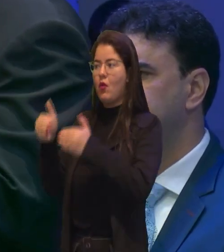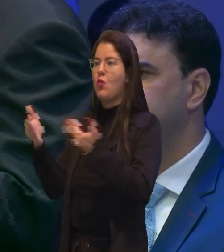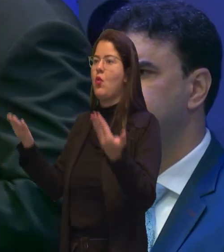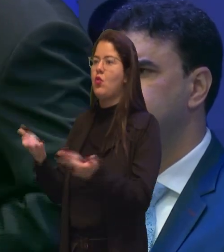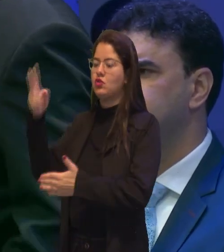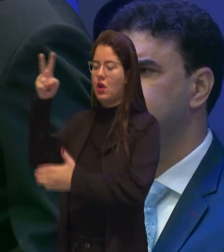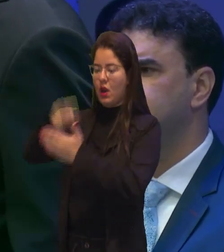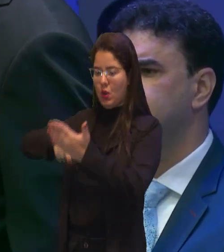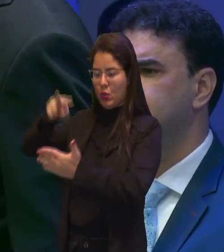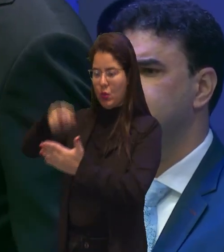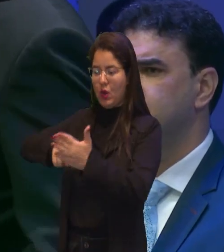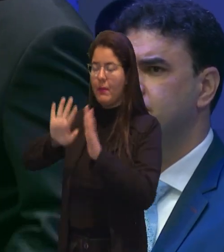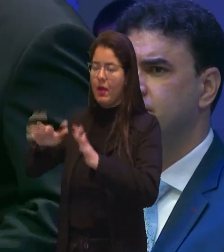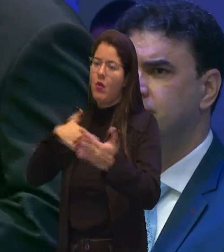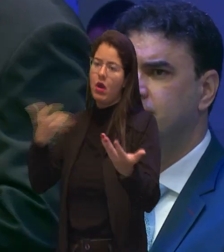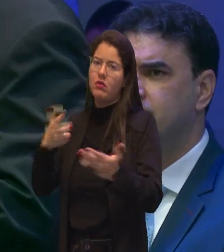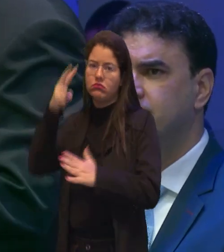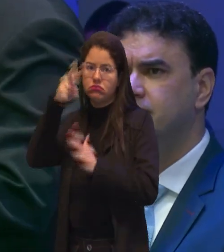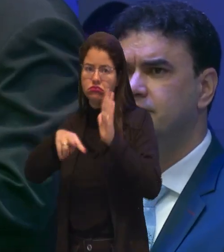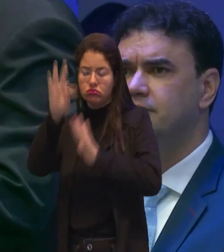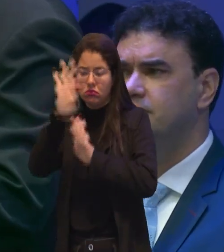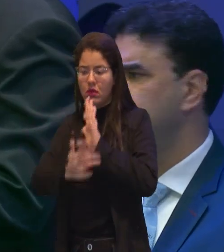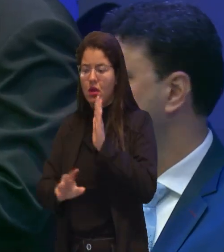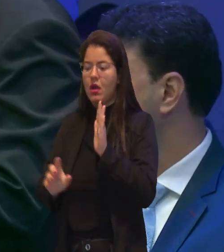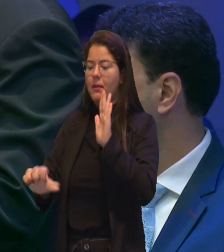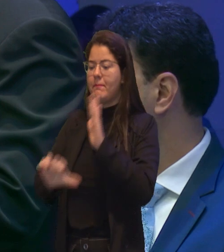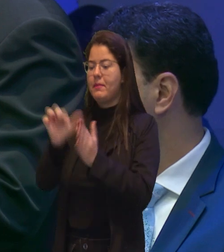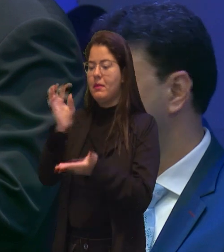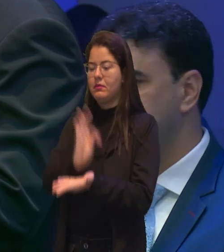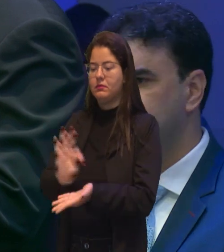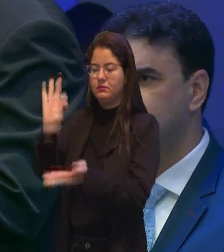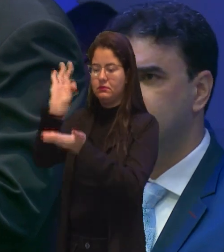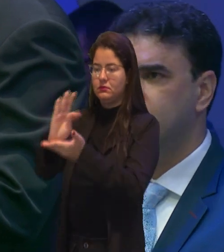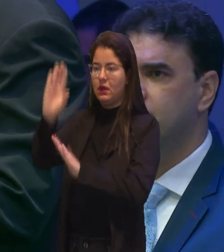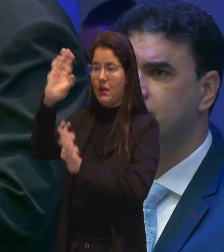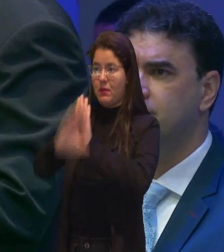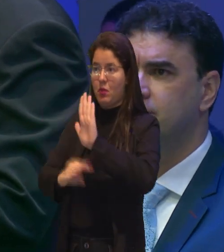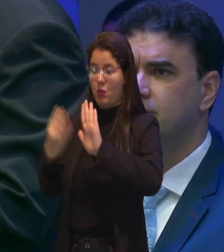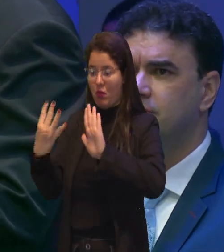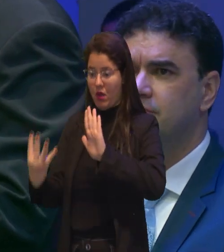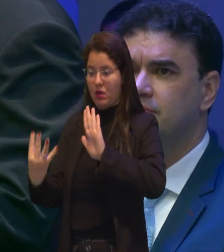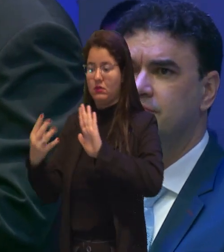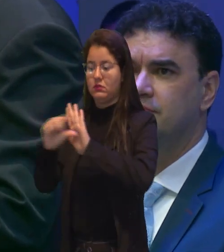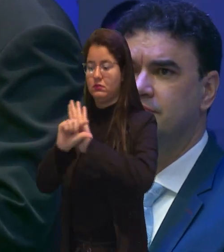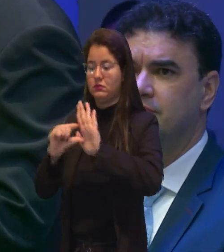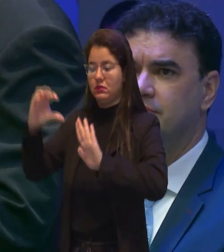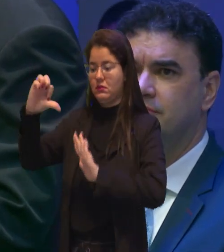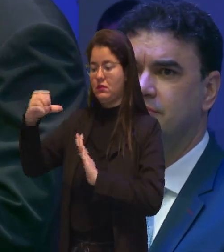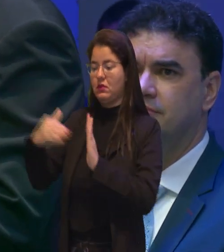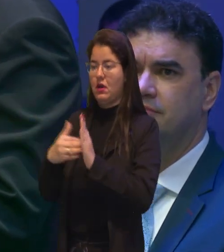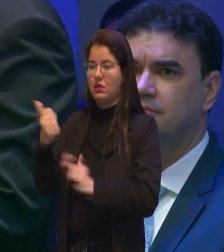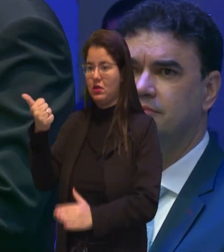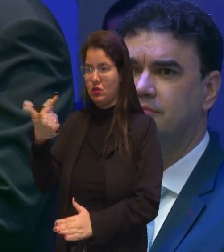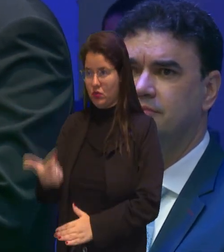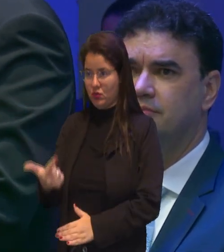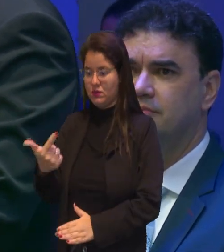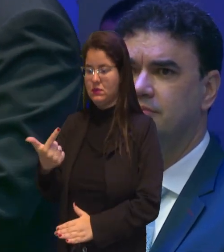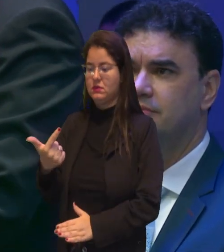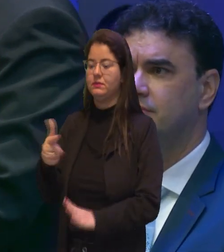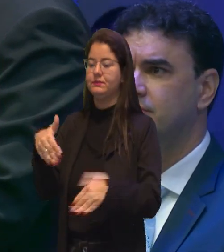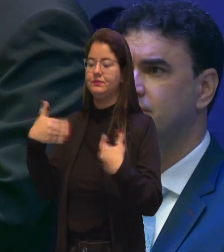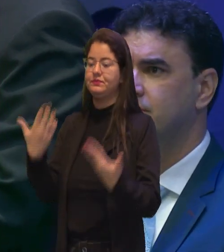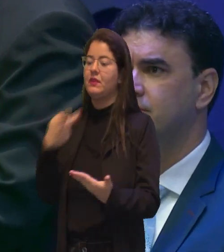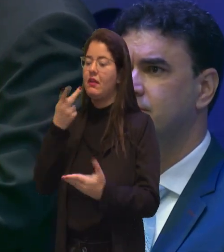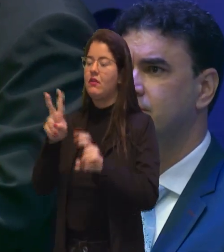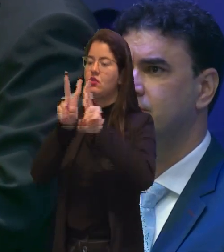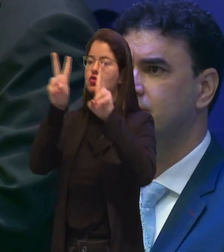Mas eu quero ler o texto, 1 Tessalonicenses, capítulo 4, versos de 9 a 12. No